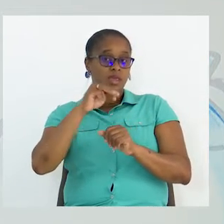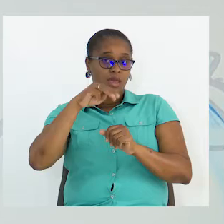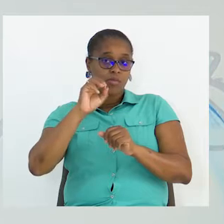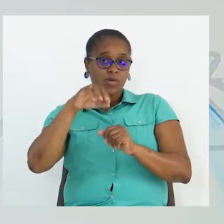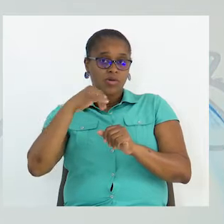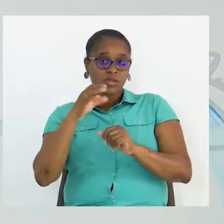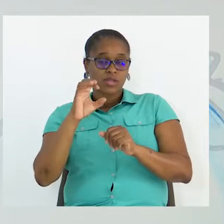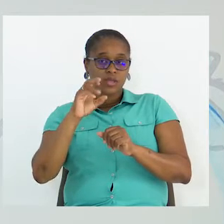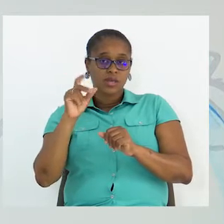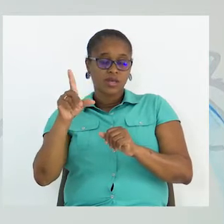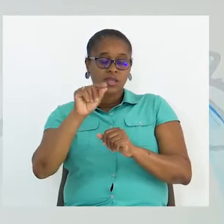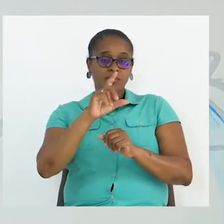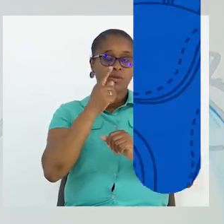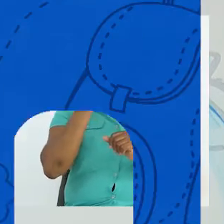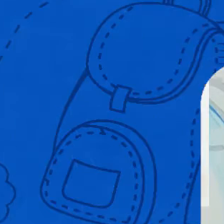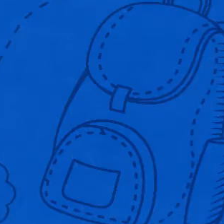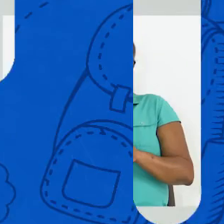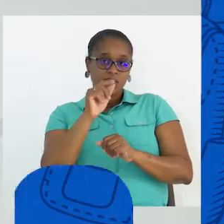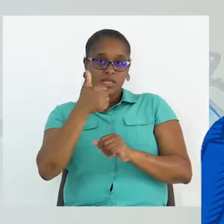e o Cebolinha.